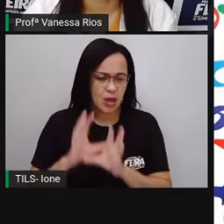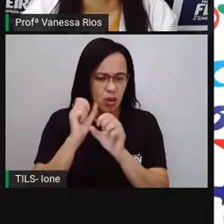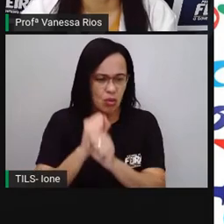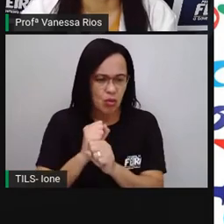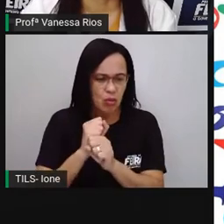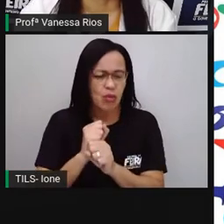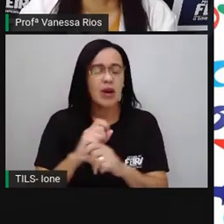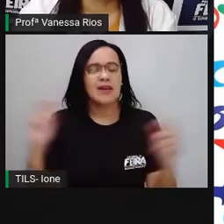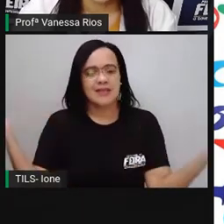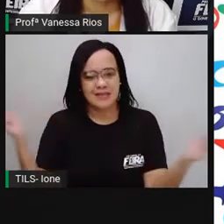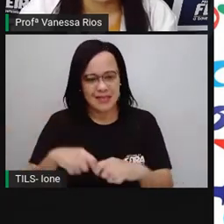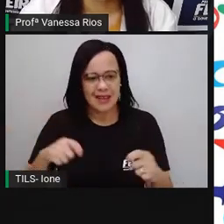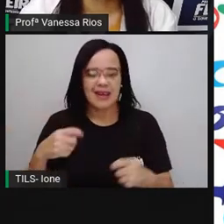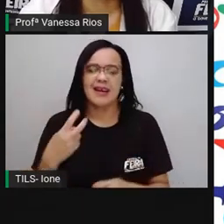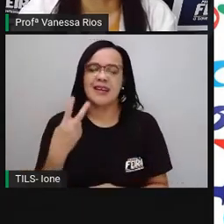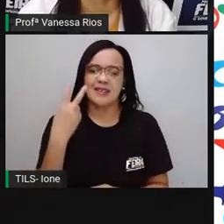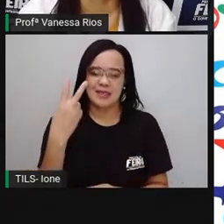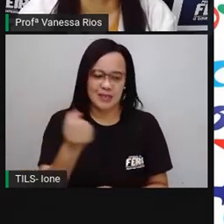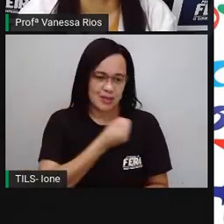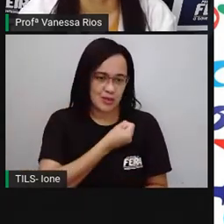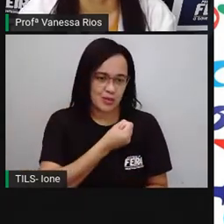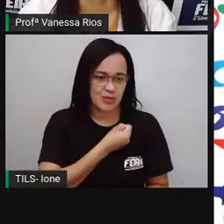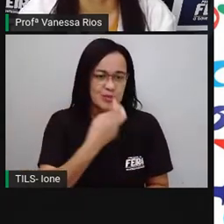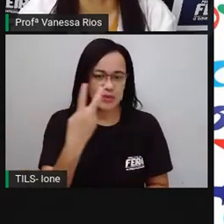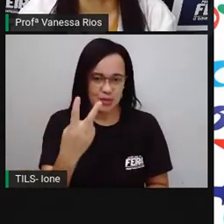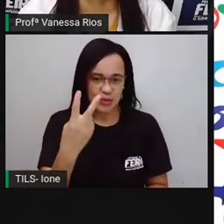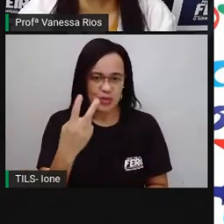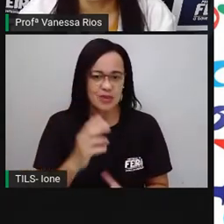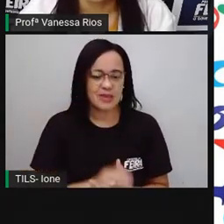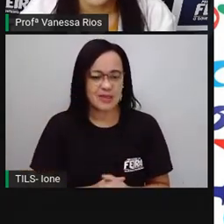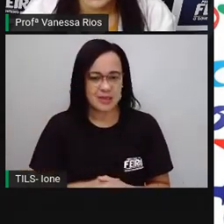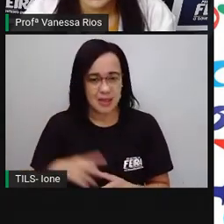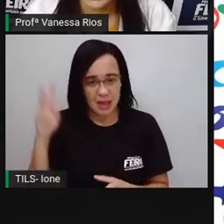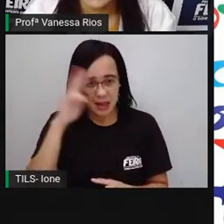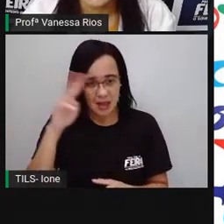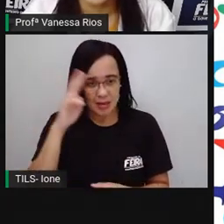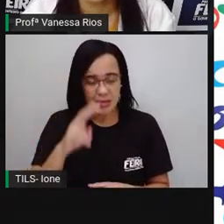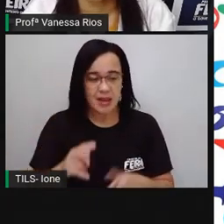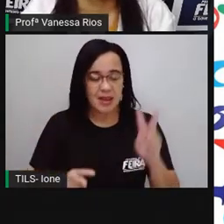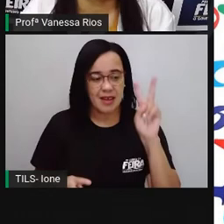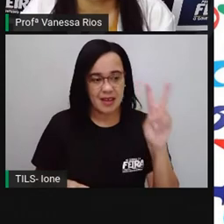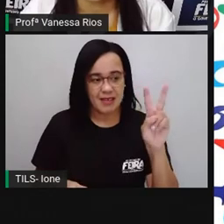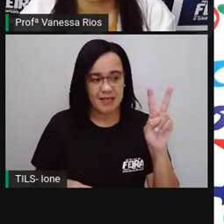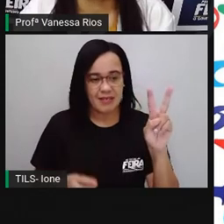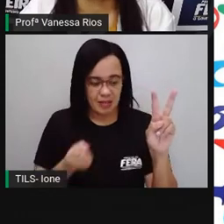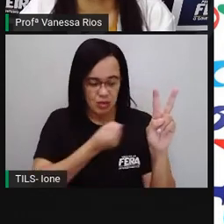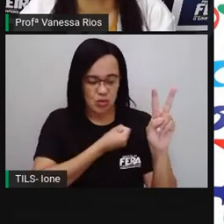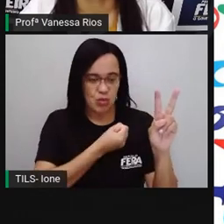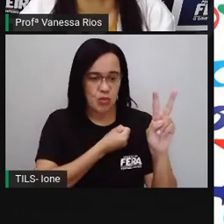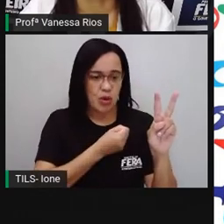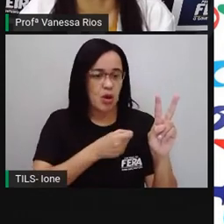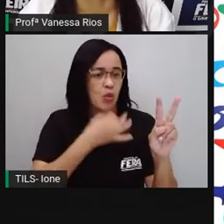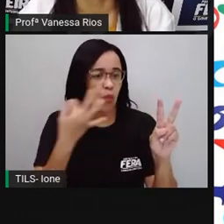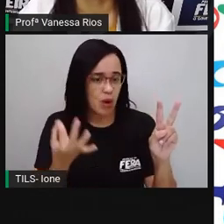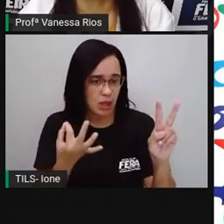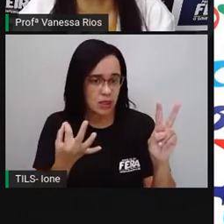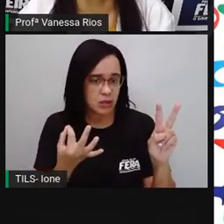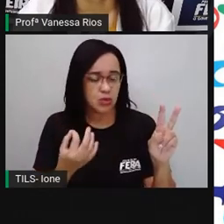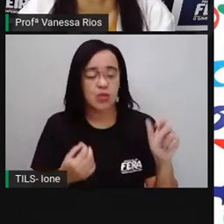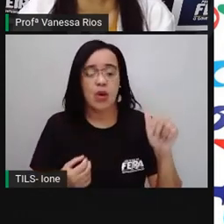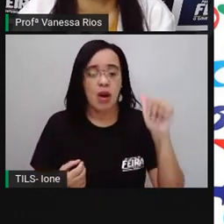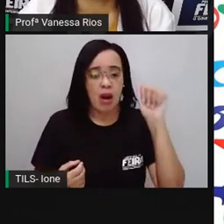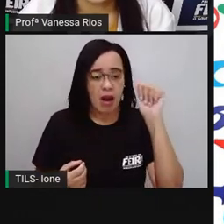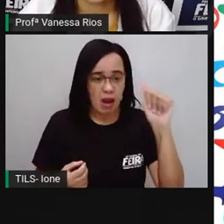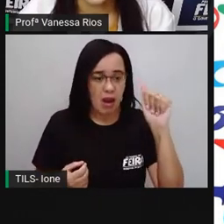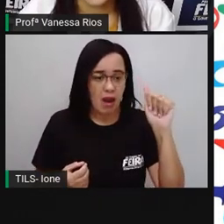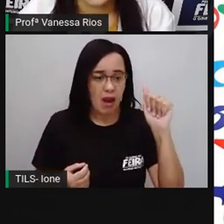2. Então, V aqui significa o número de vértices. A significa o número